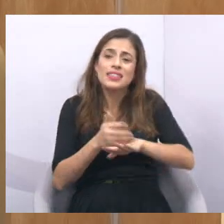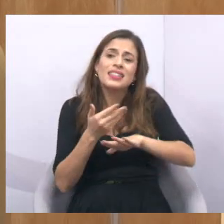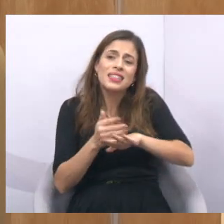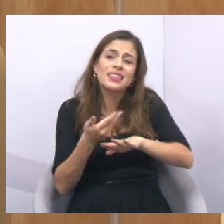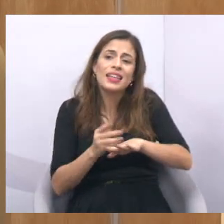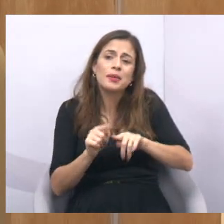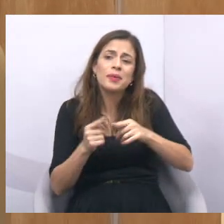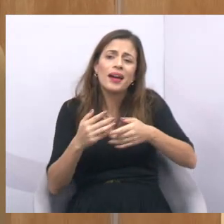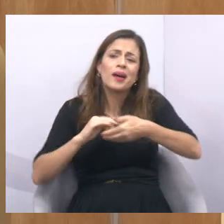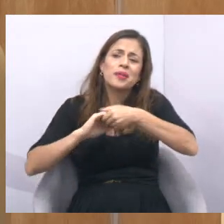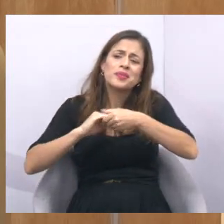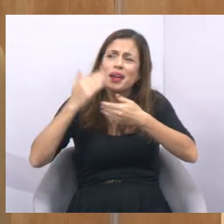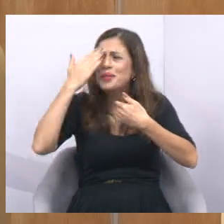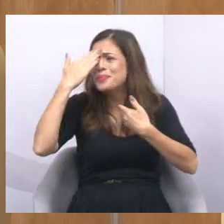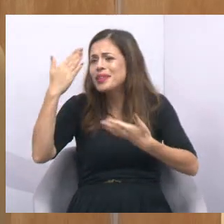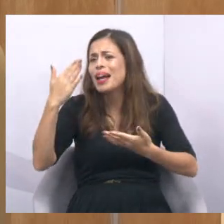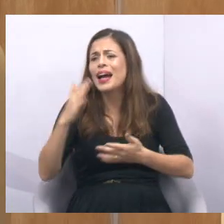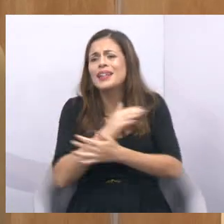abraço.